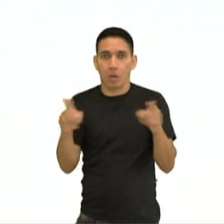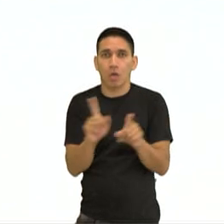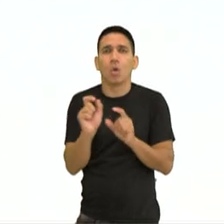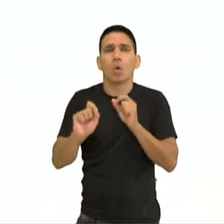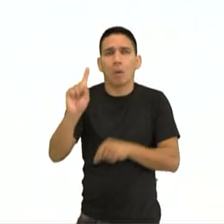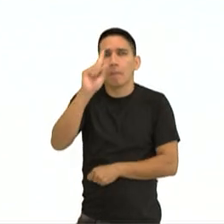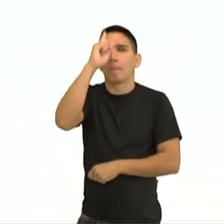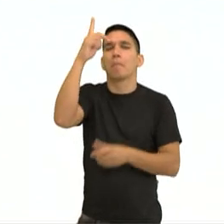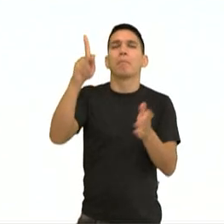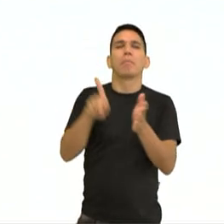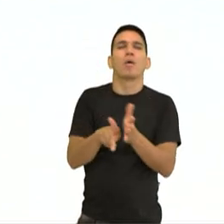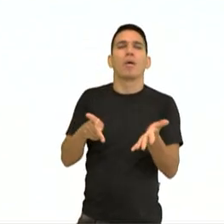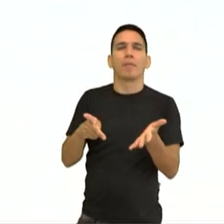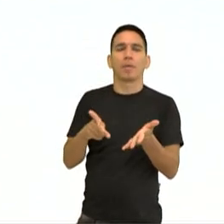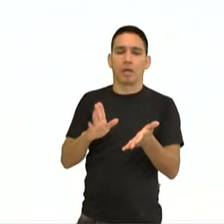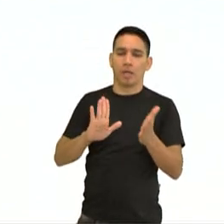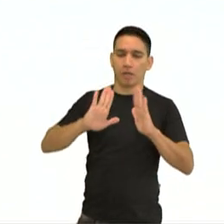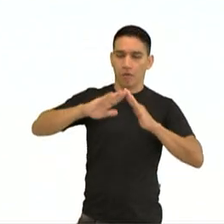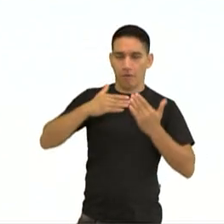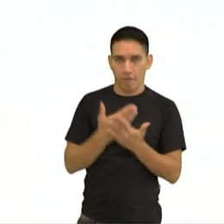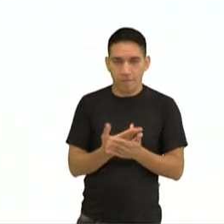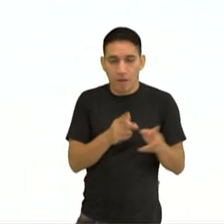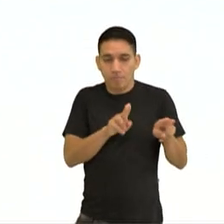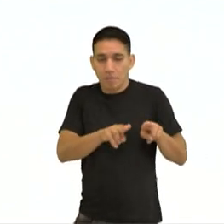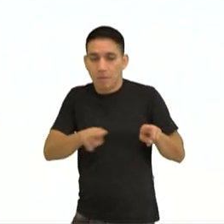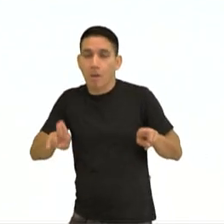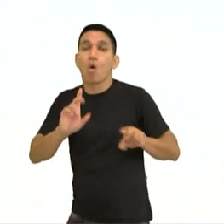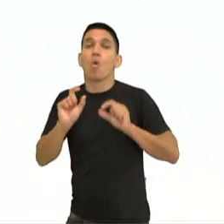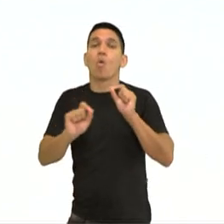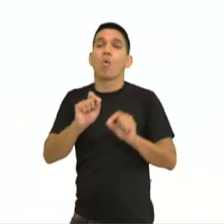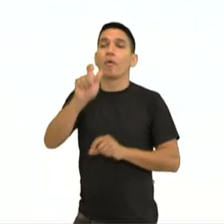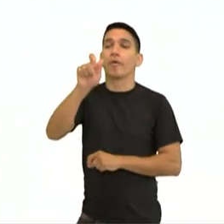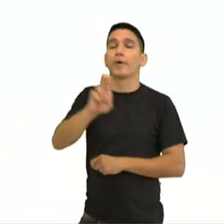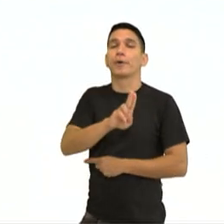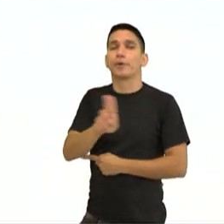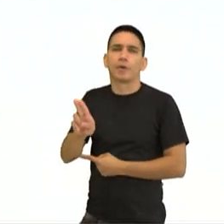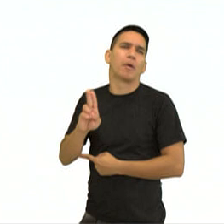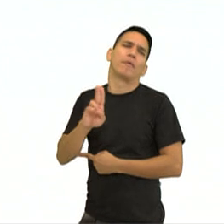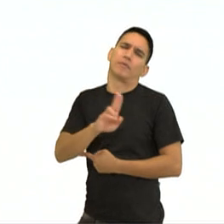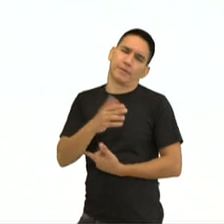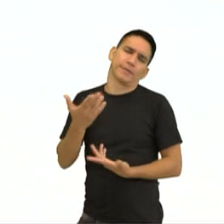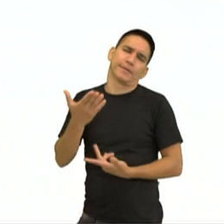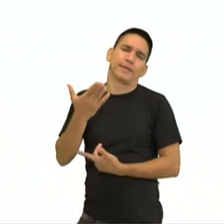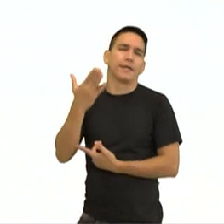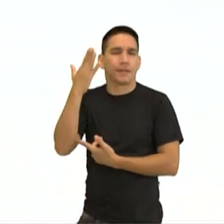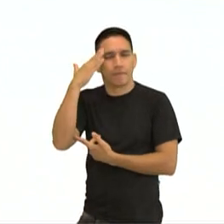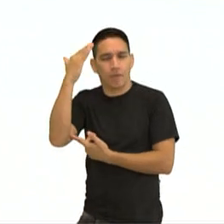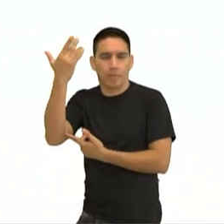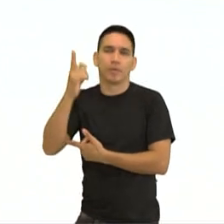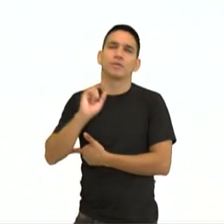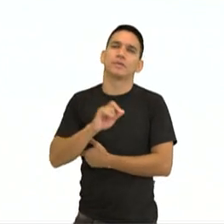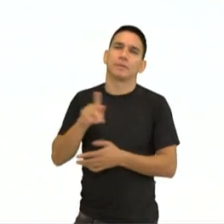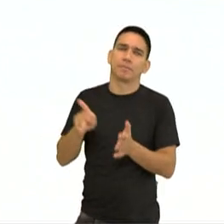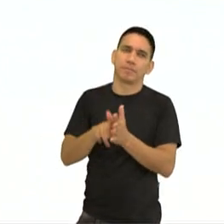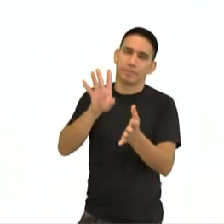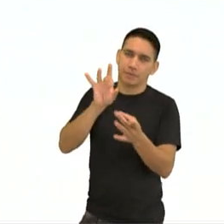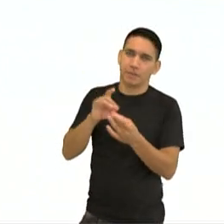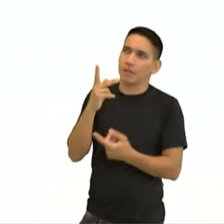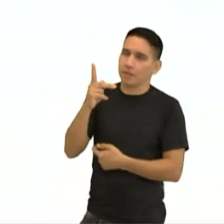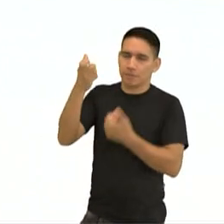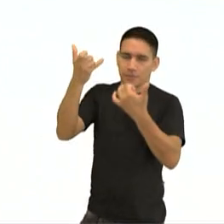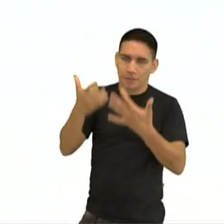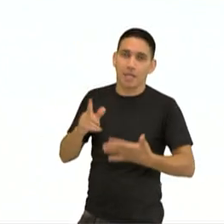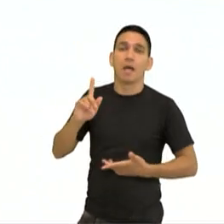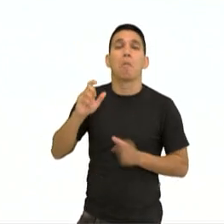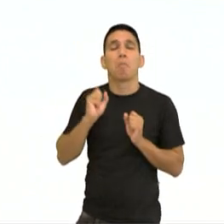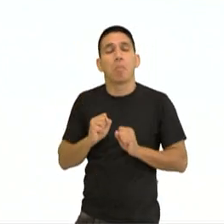de Pietà, um orfanato. Quem e como era chamado ou conhecido. Acabei de falar dele, essa música maravilhosa. Pode escrever um